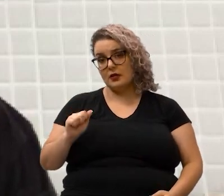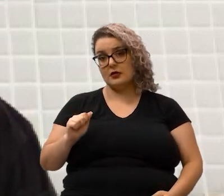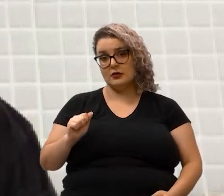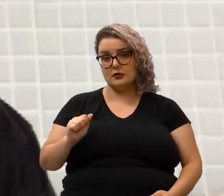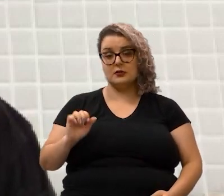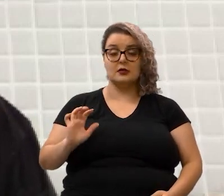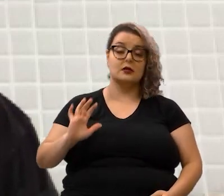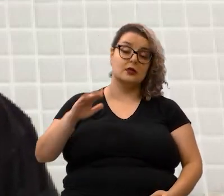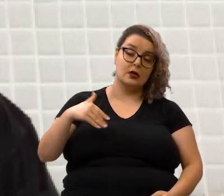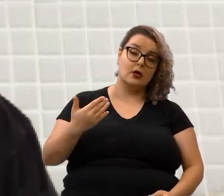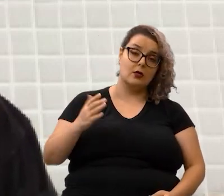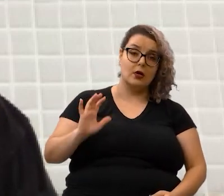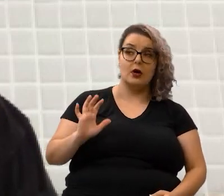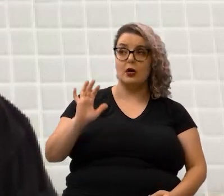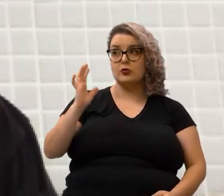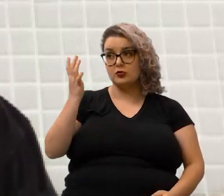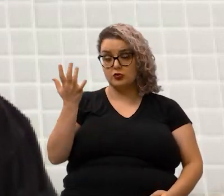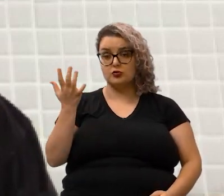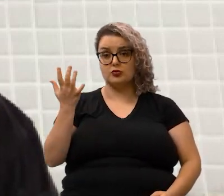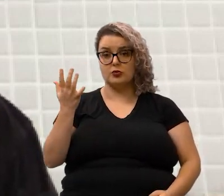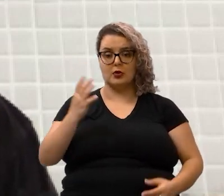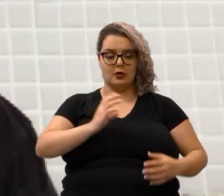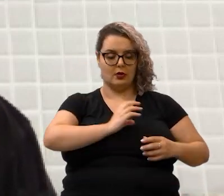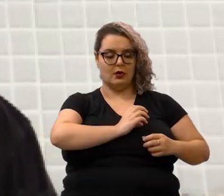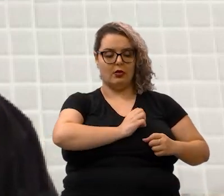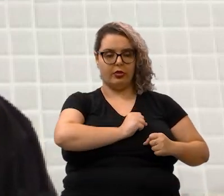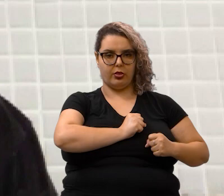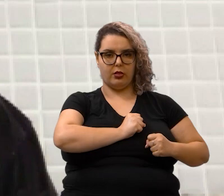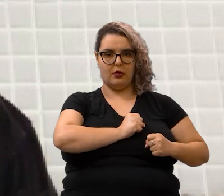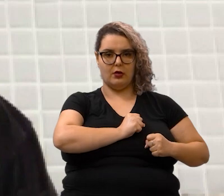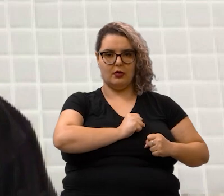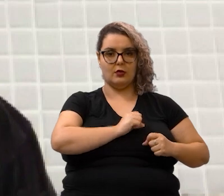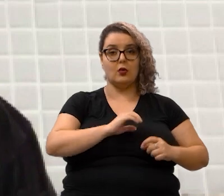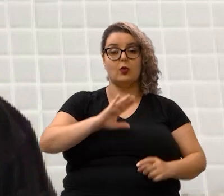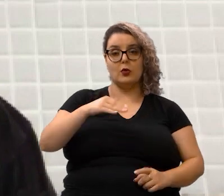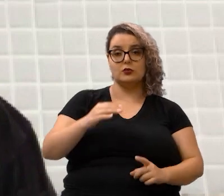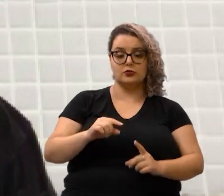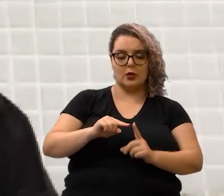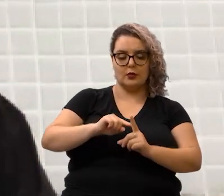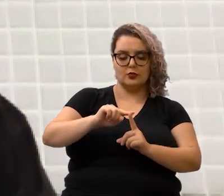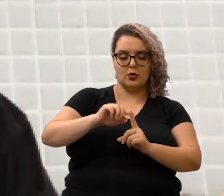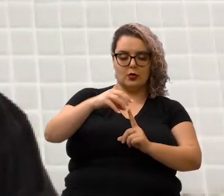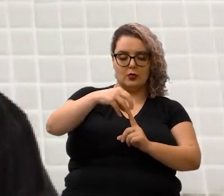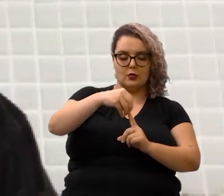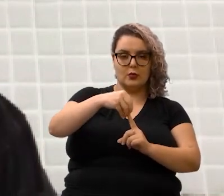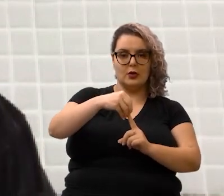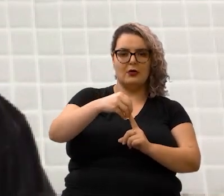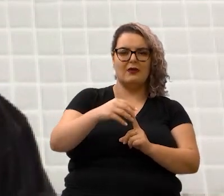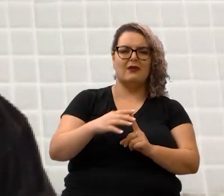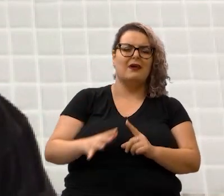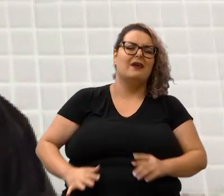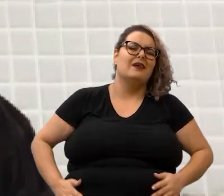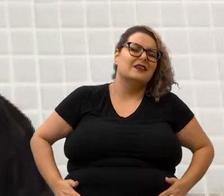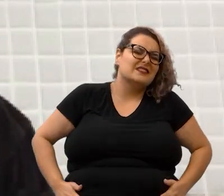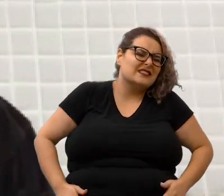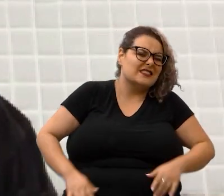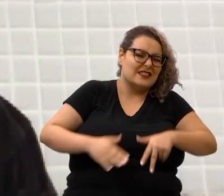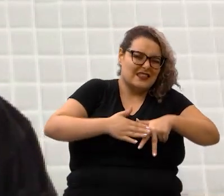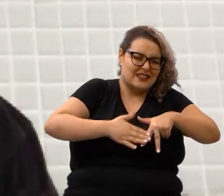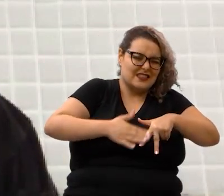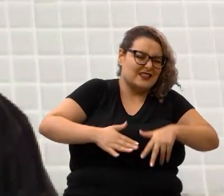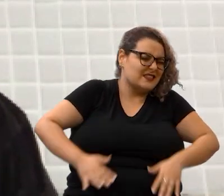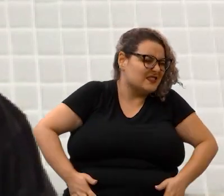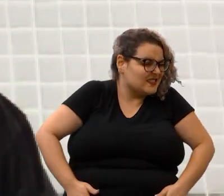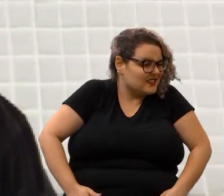quando acontecem, quando elas são entupidas na cabeça do fêmur, a pessoa vai ter dor. Ela começa a ter dor